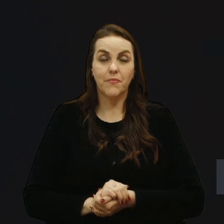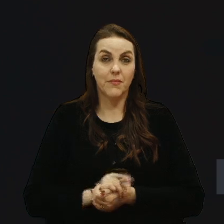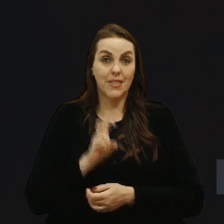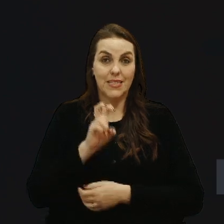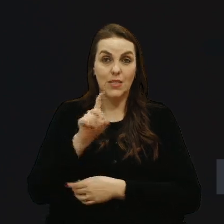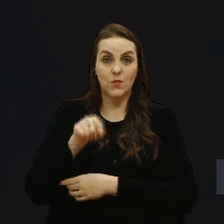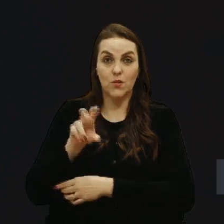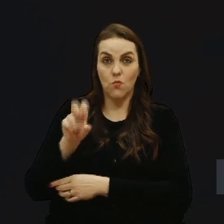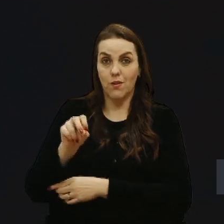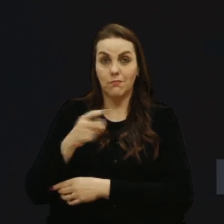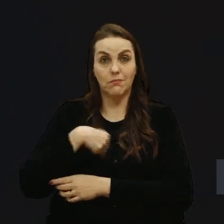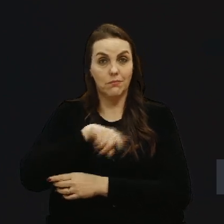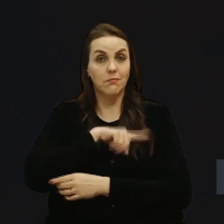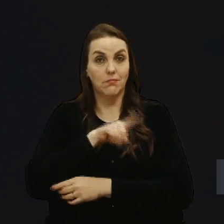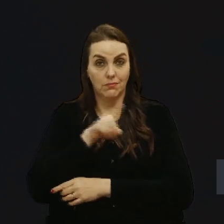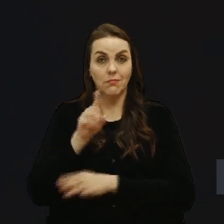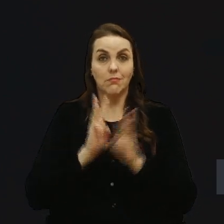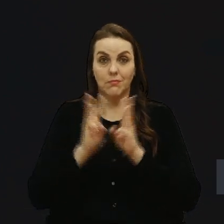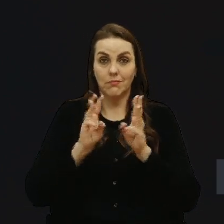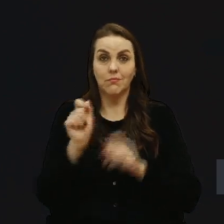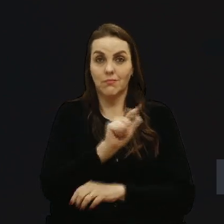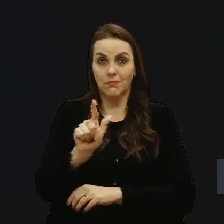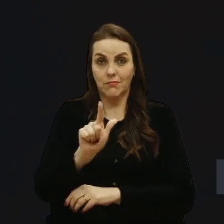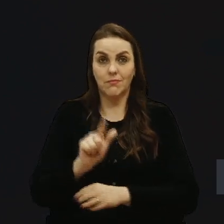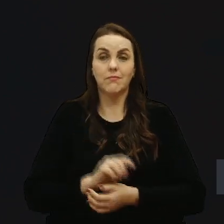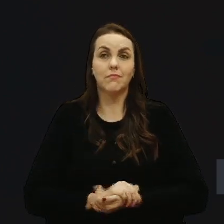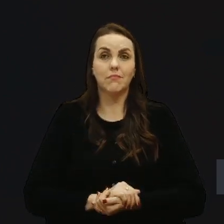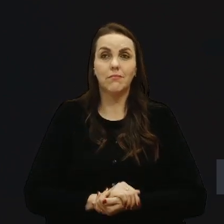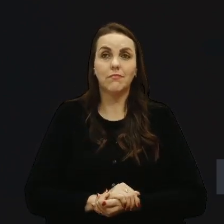5h50 e a gente vai entrar no Azulzinho.